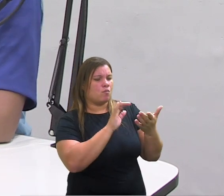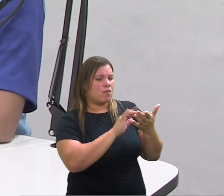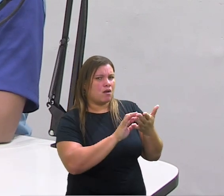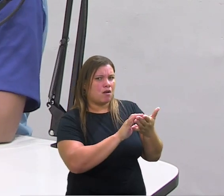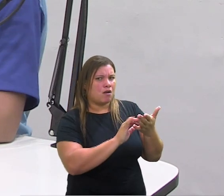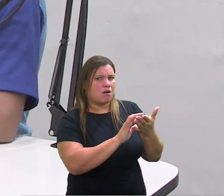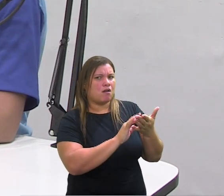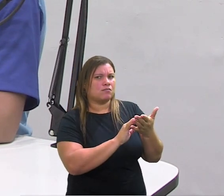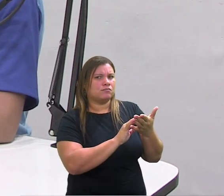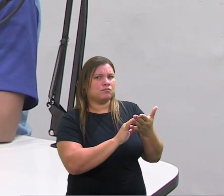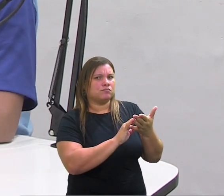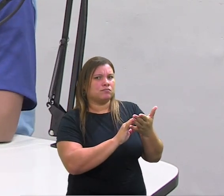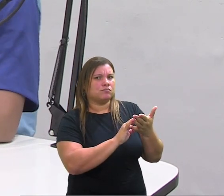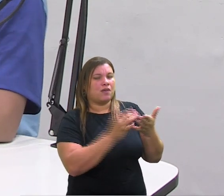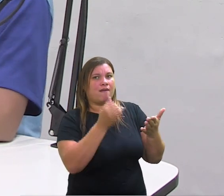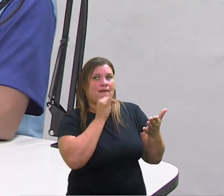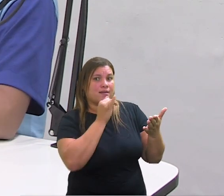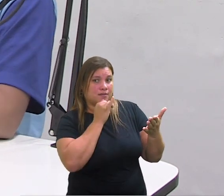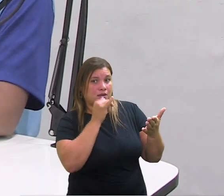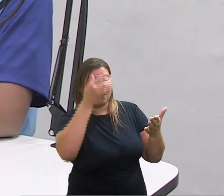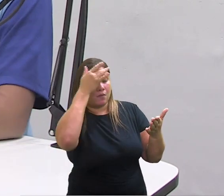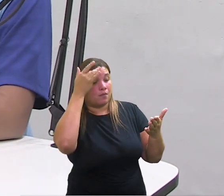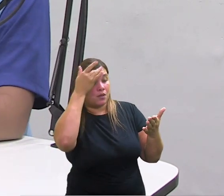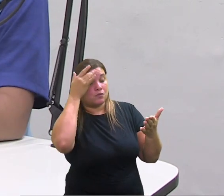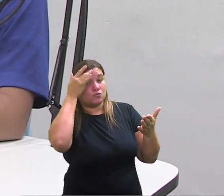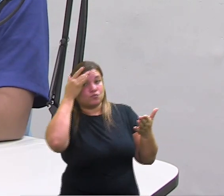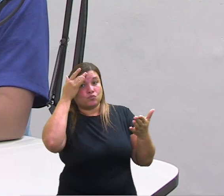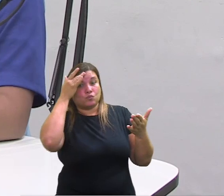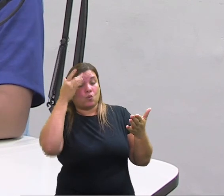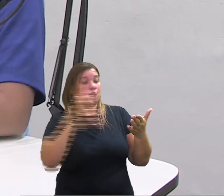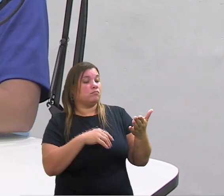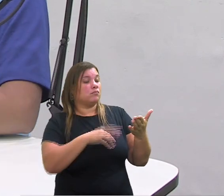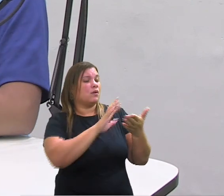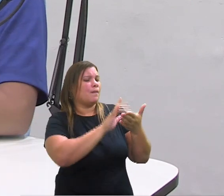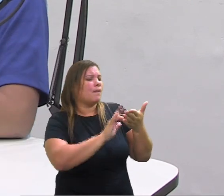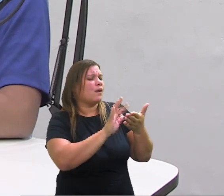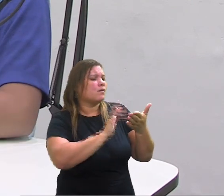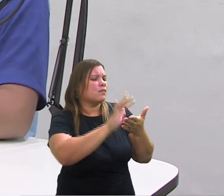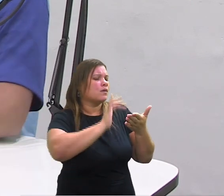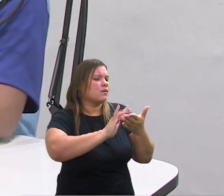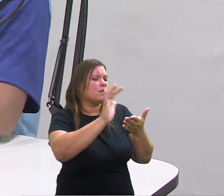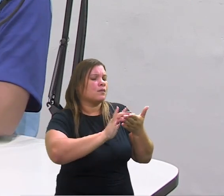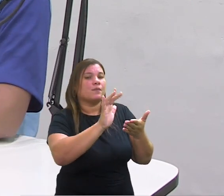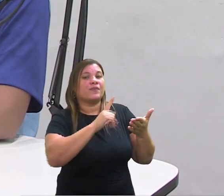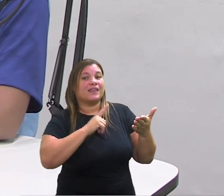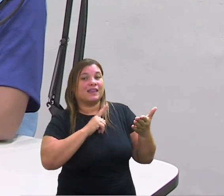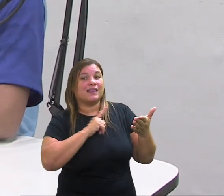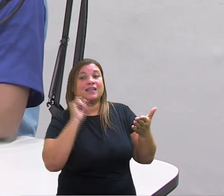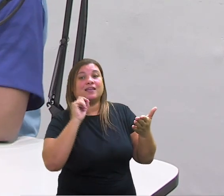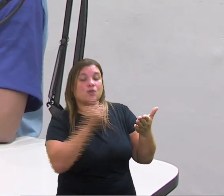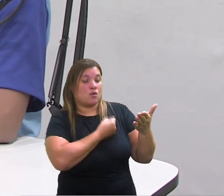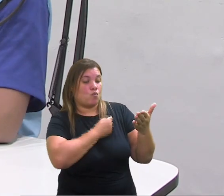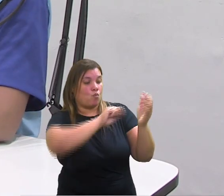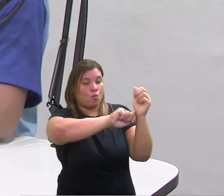supor, você coloca a senha no seu telefone porque você não quer que mexa na sua privacidade e que não arranje algum